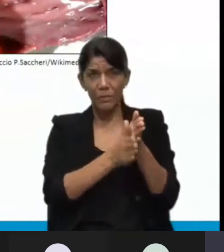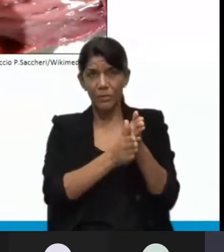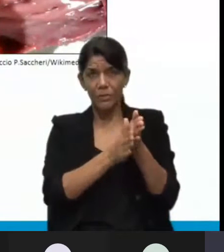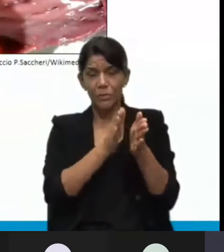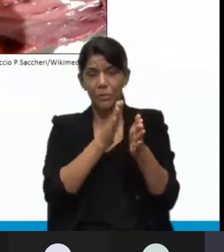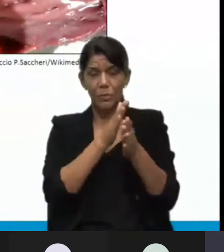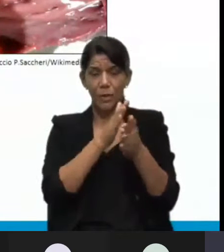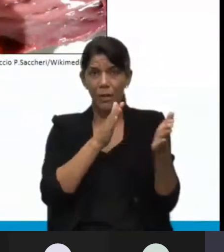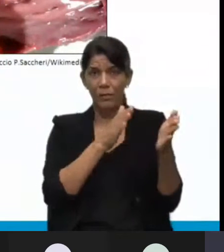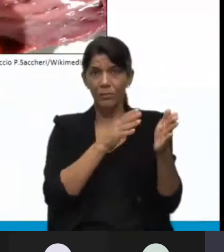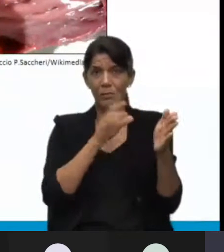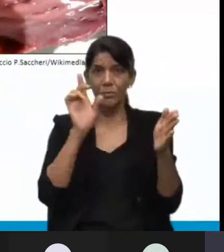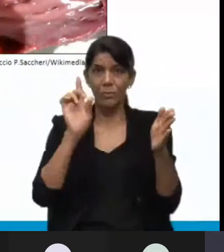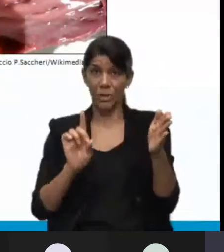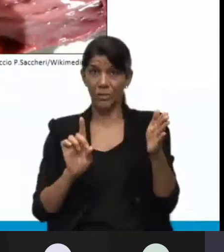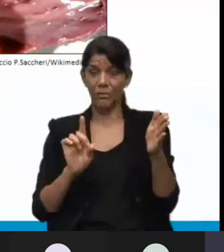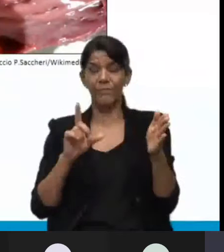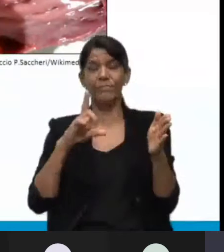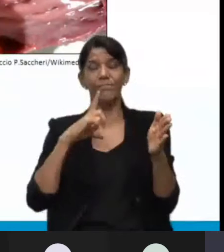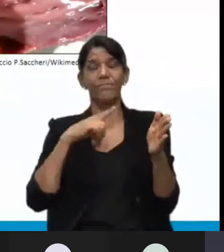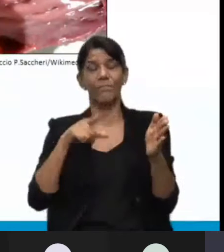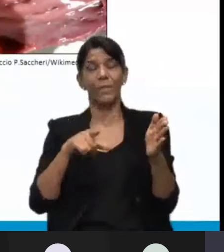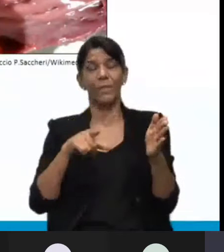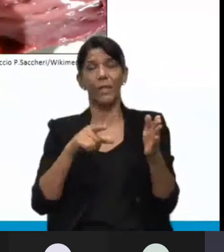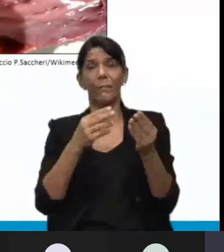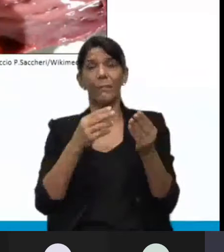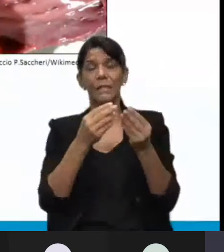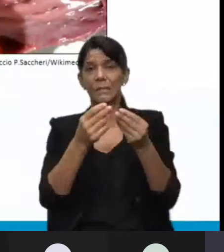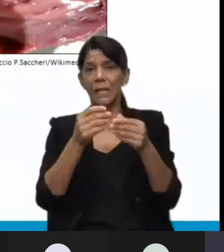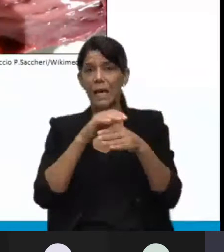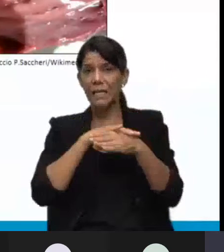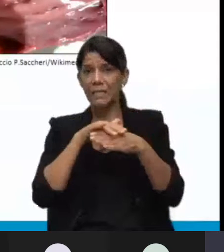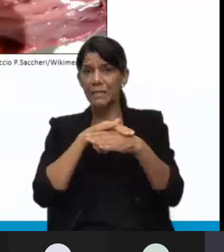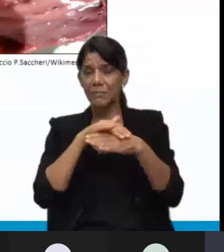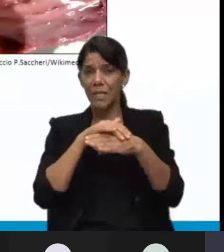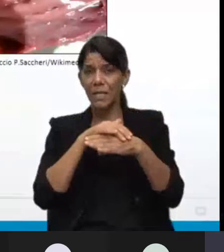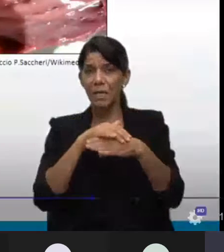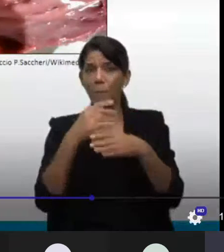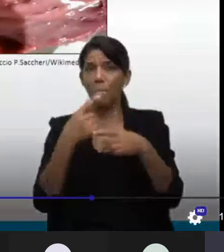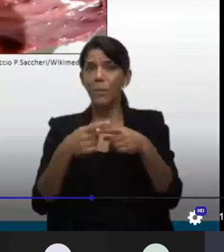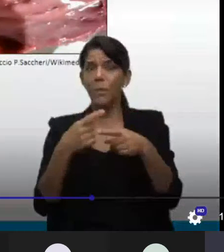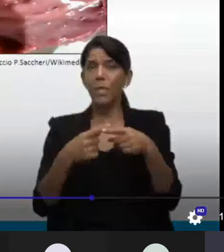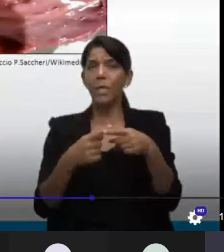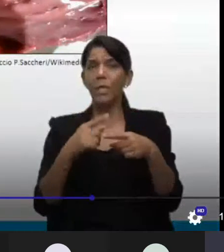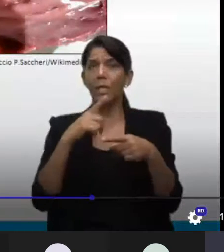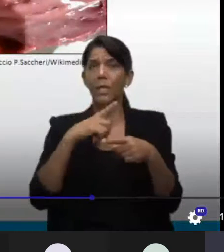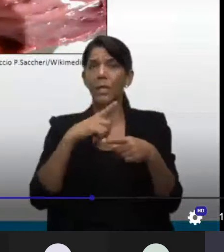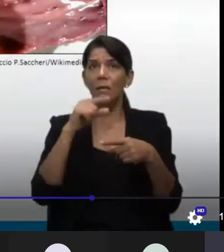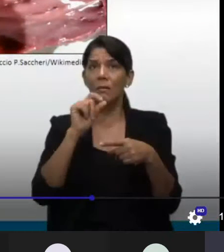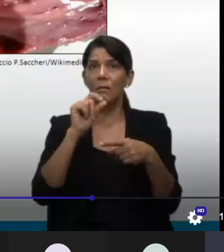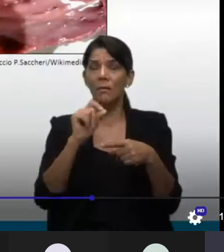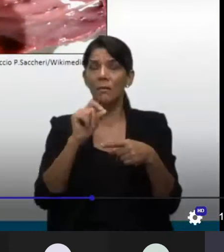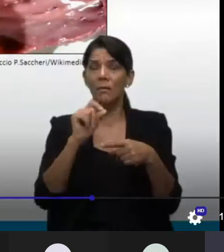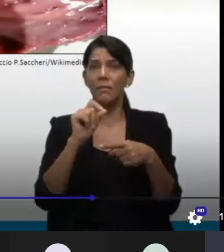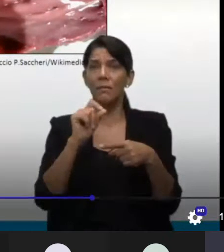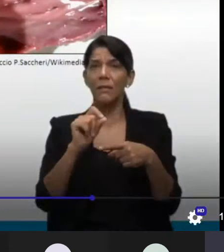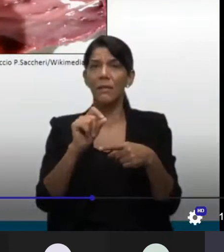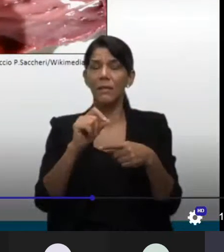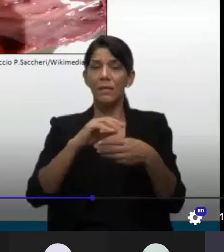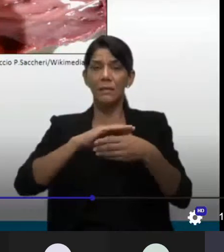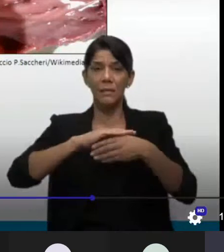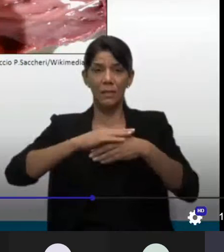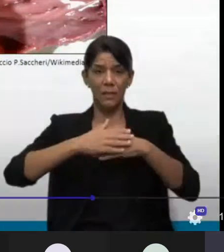átrio direito, essa parede anterior, ela é uma parede mais áspera, tá? Por que que ela é mais áspera? Porque ela tem aí,